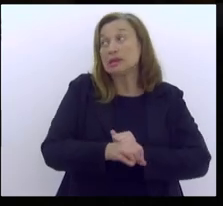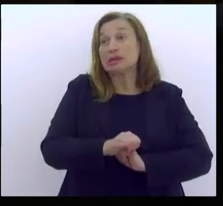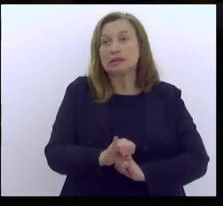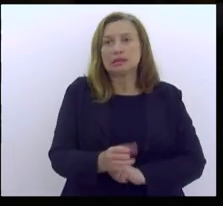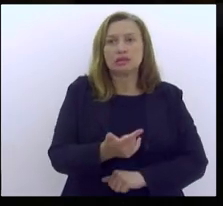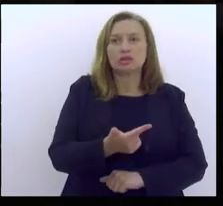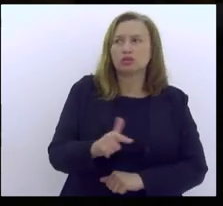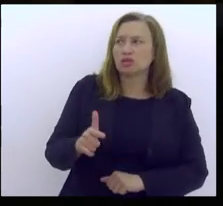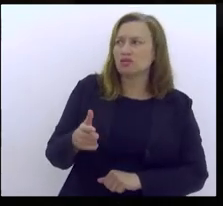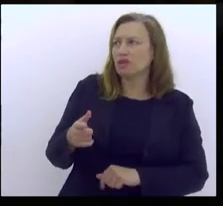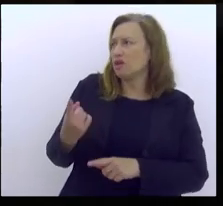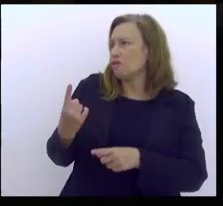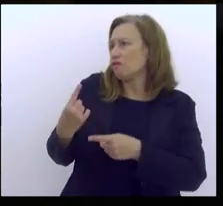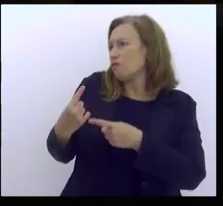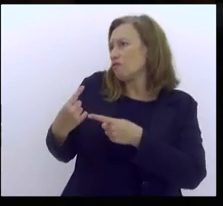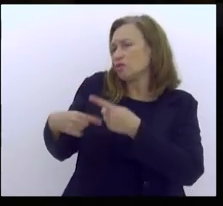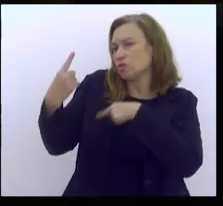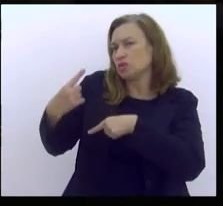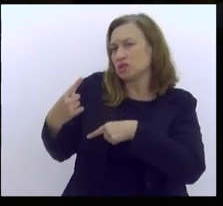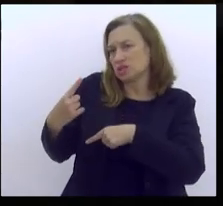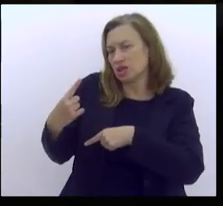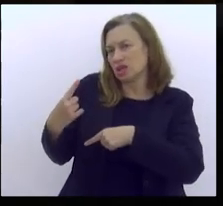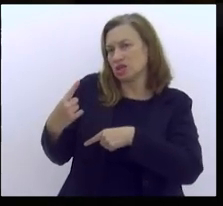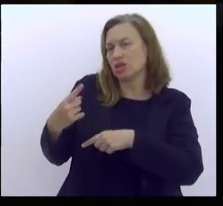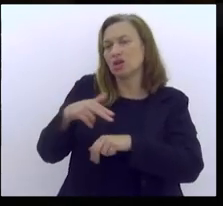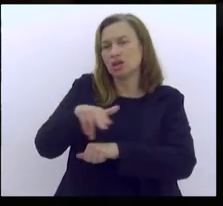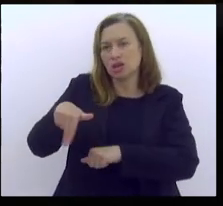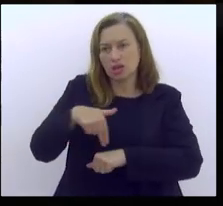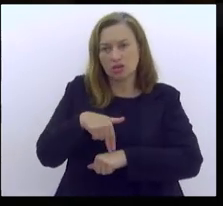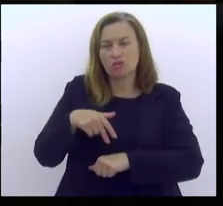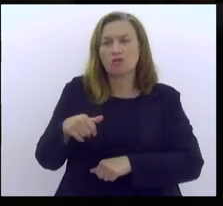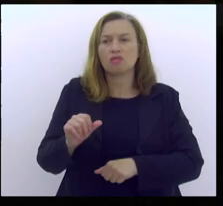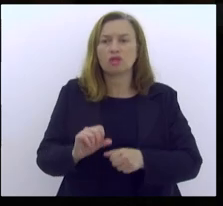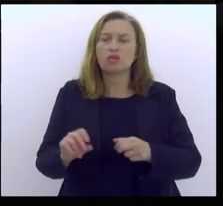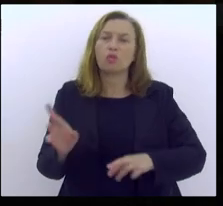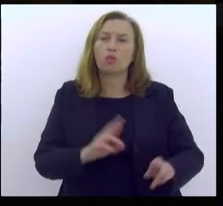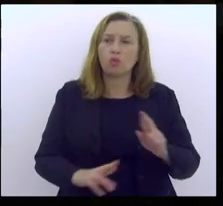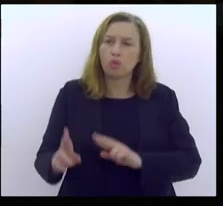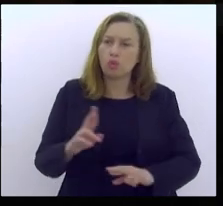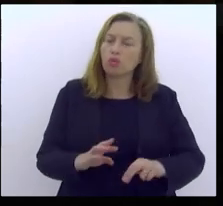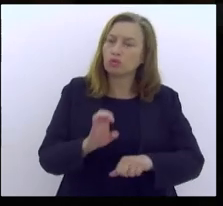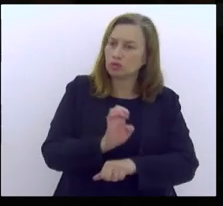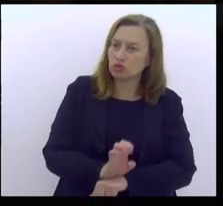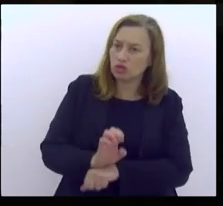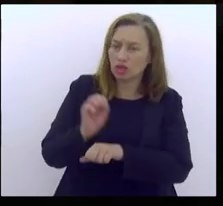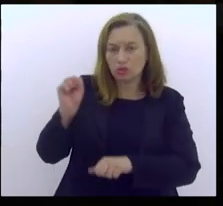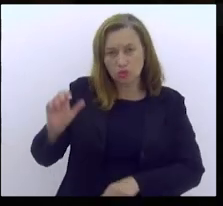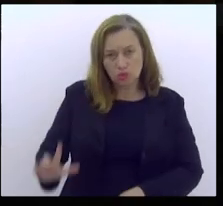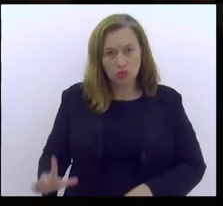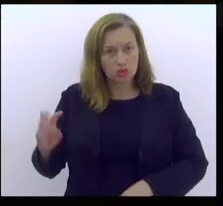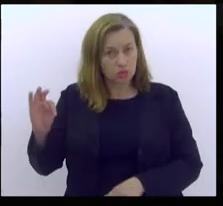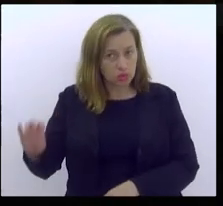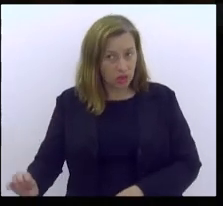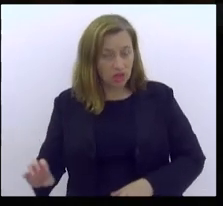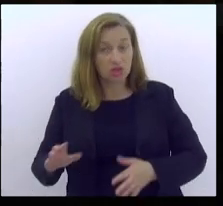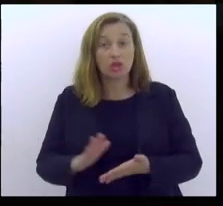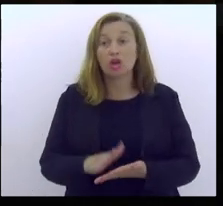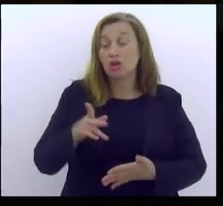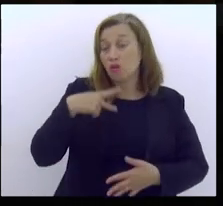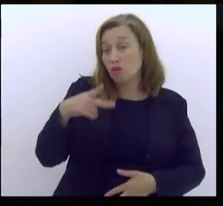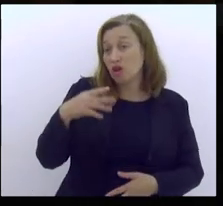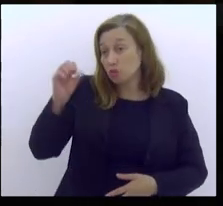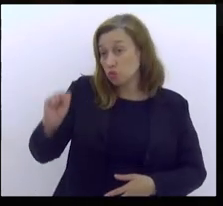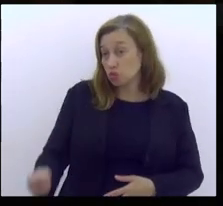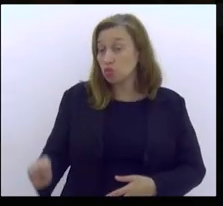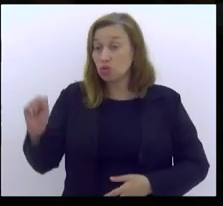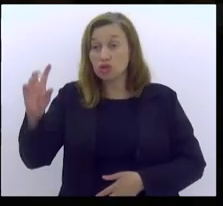tiver sucesso na espoliação que a União faz em relação aos estados do Sul-Sudeste. E eu falo Sul-Sudeste